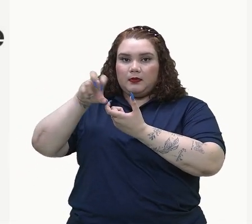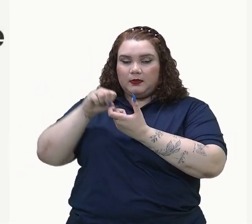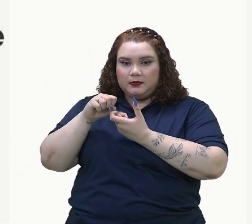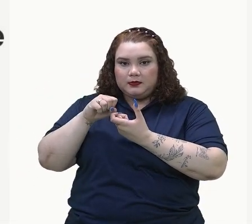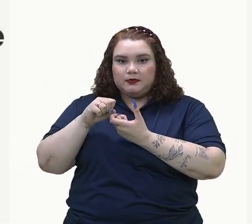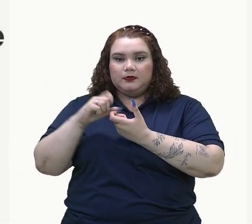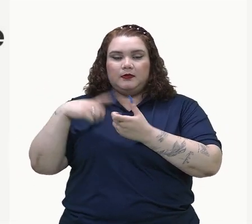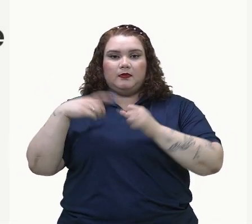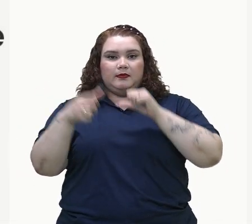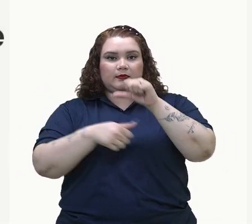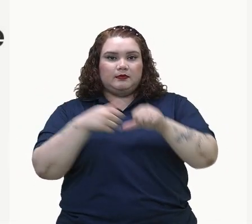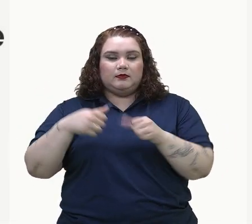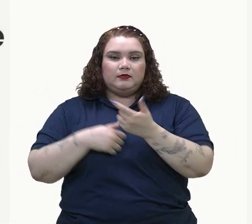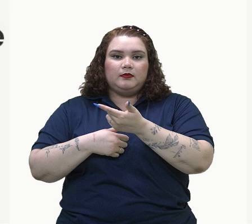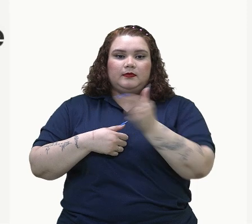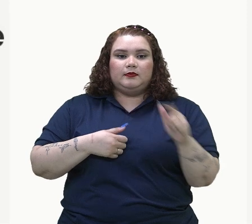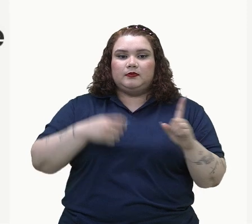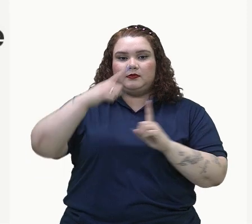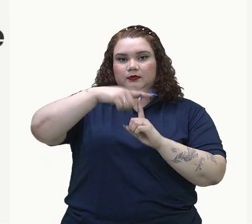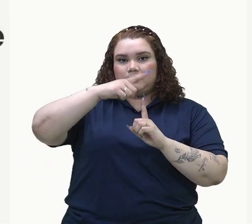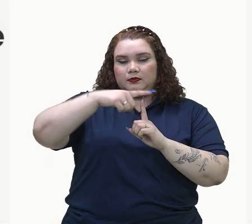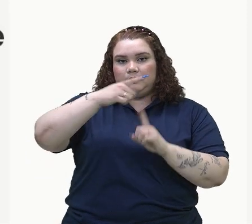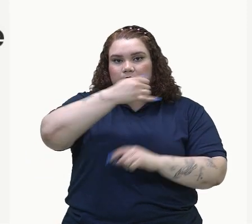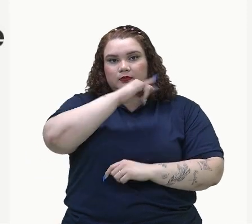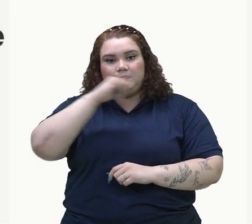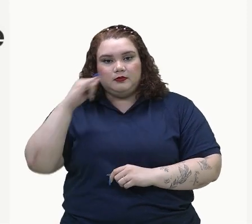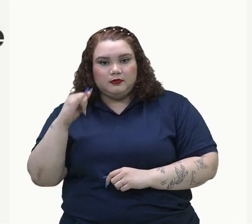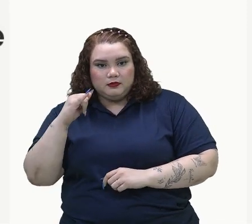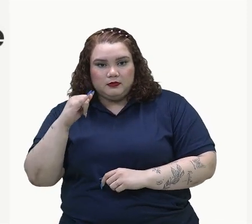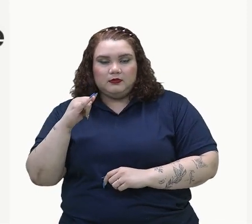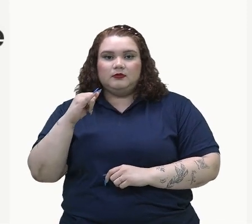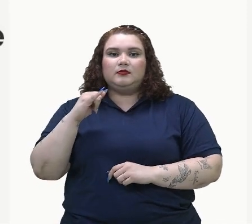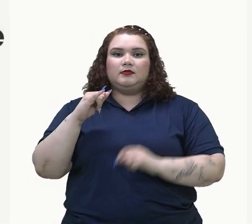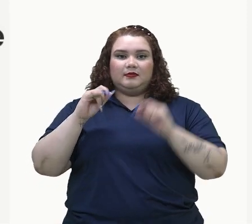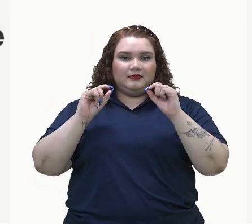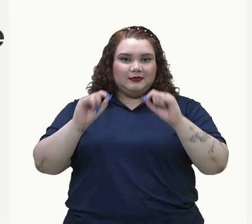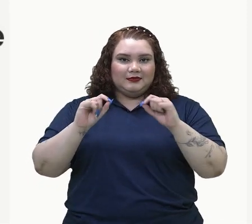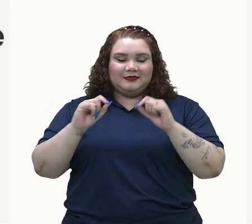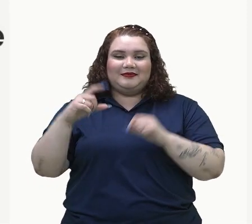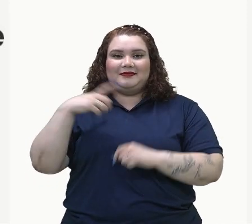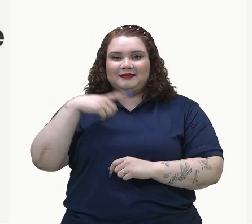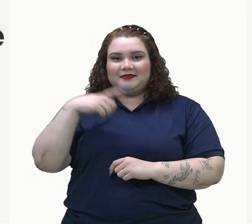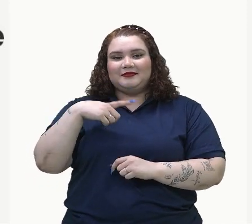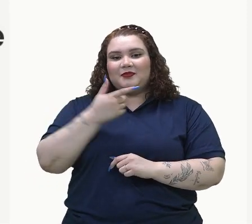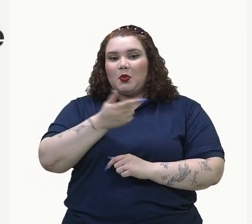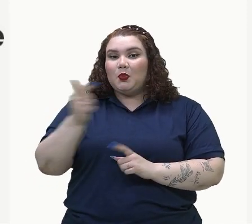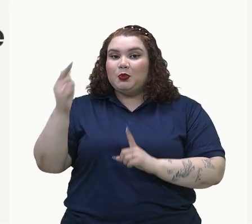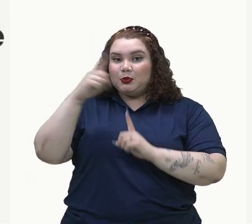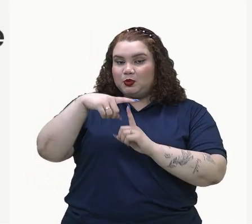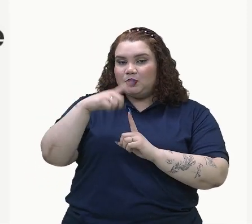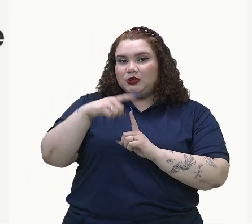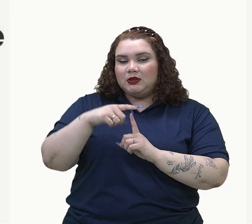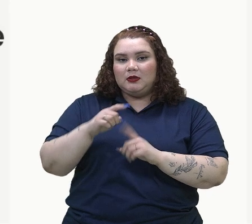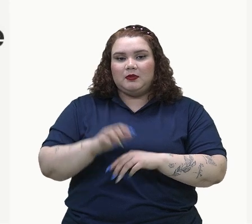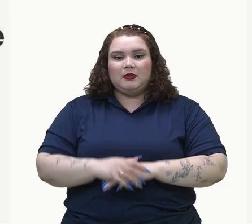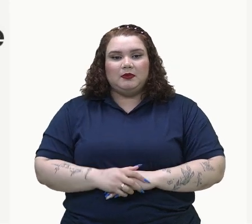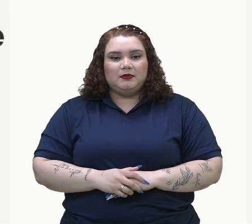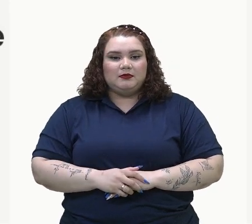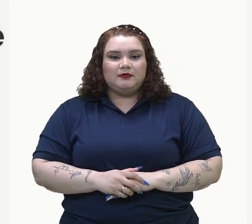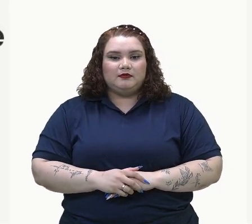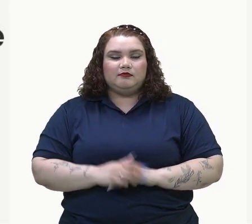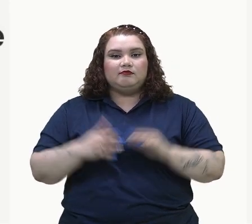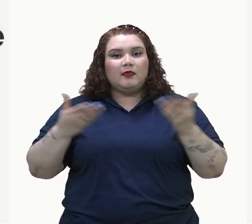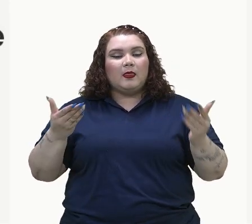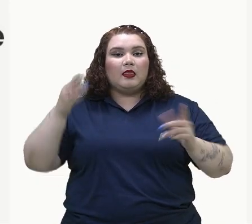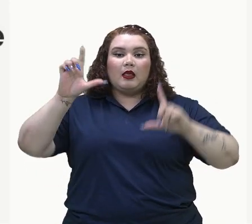em outra modalidade de energia. Energia elétrica transforma-se em outra modalidade de energia. Aí aqui eu tenho